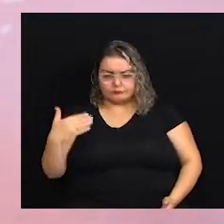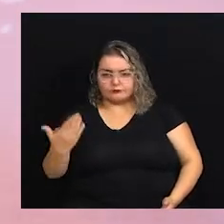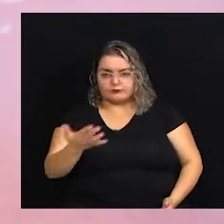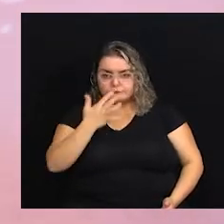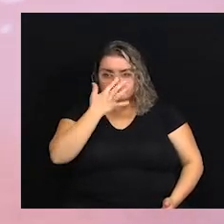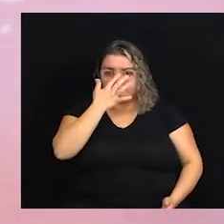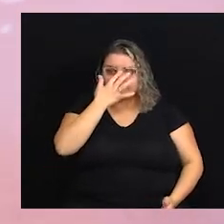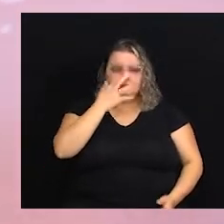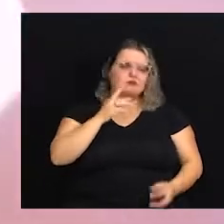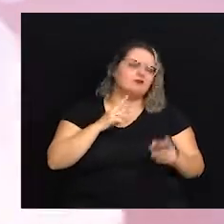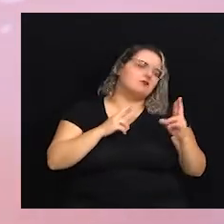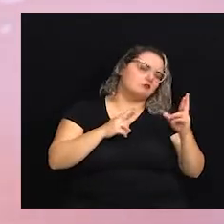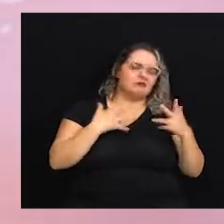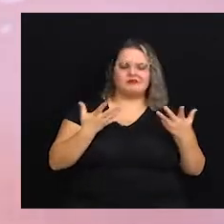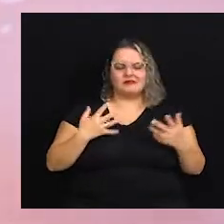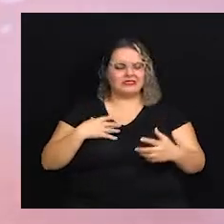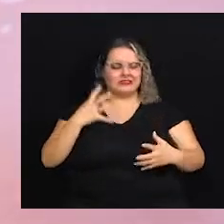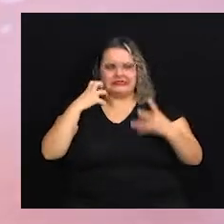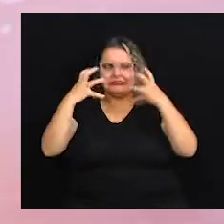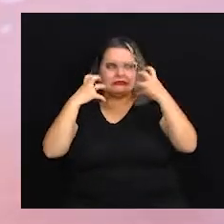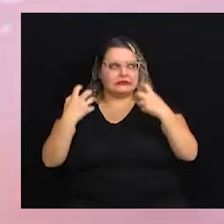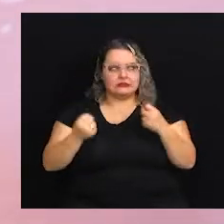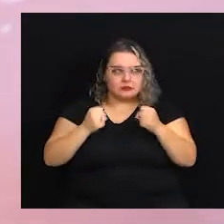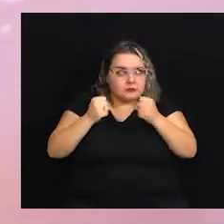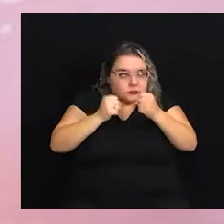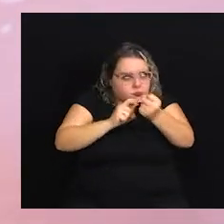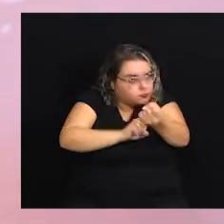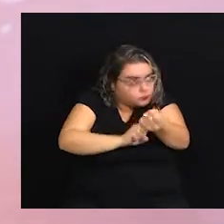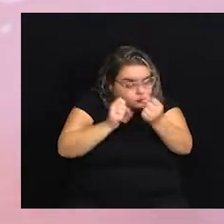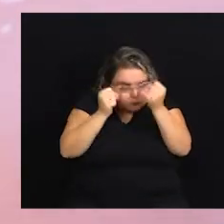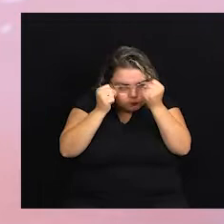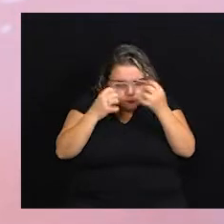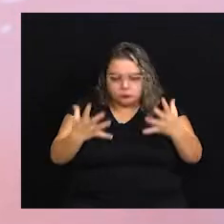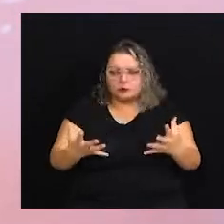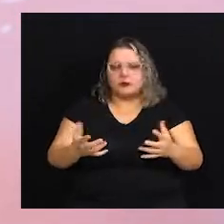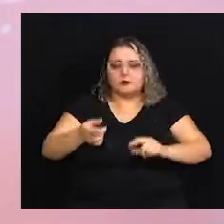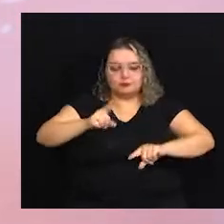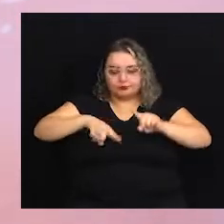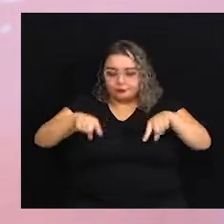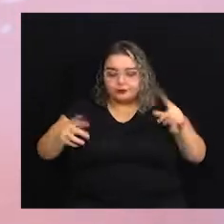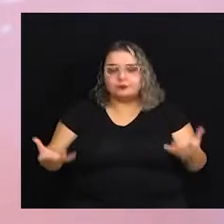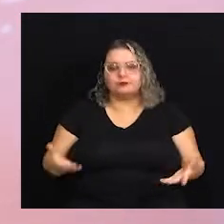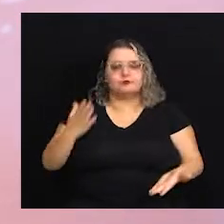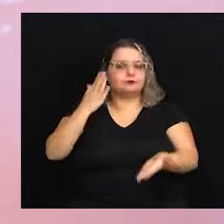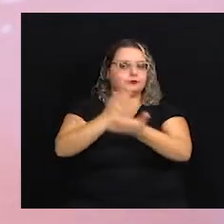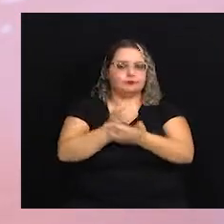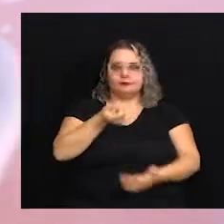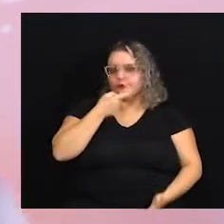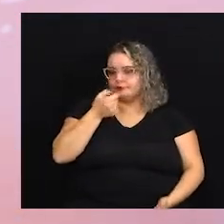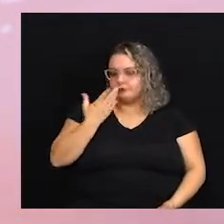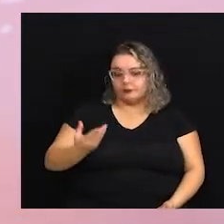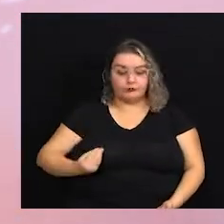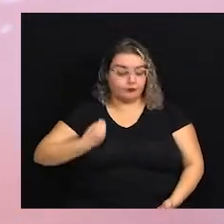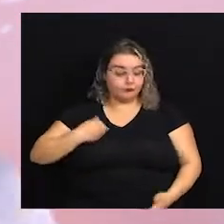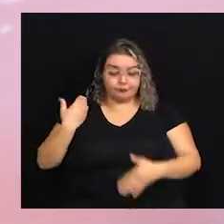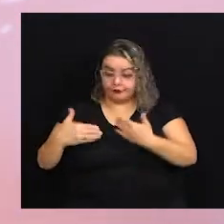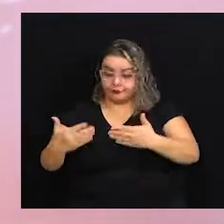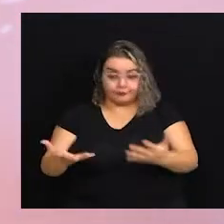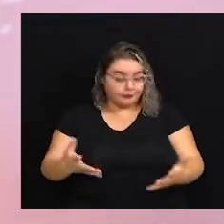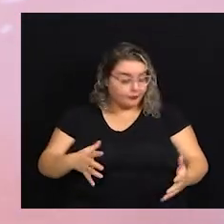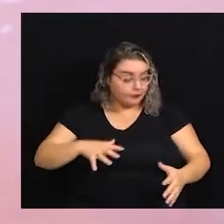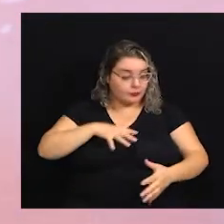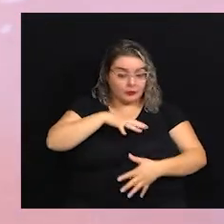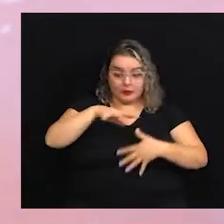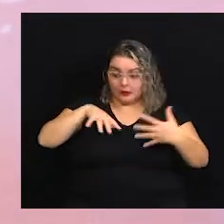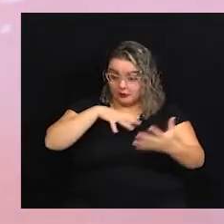eu não estou dormindo direito, eu estou mais irritada porque eu estou estressada, desregulou porque eu parei de tomar remédio, ou porque a minha vida está corrida e acabou mexendo